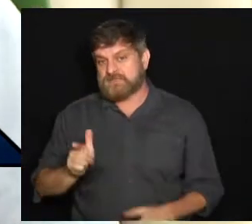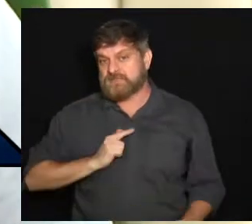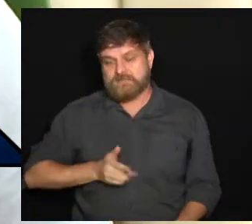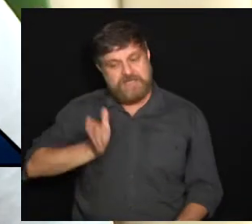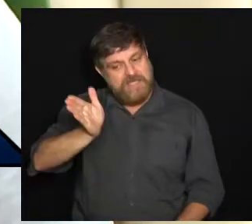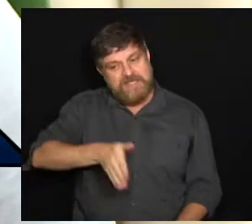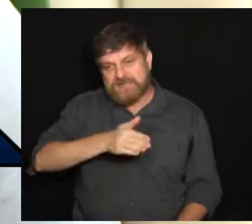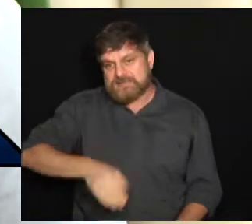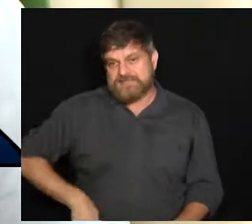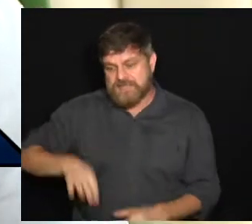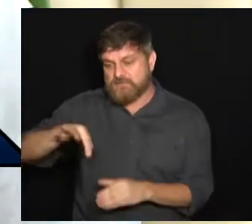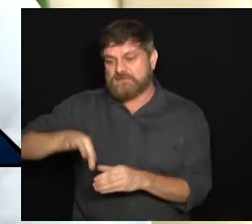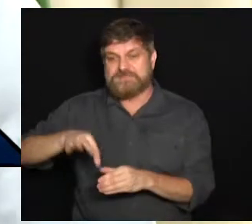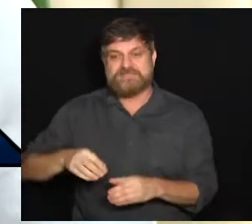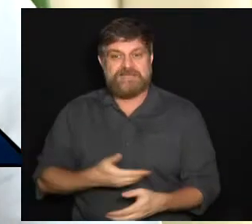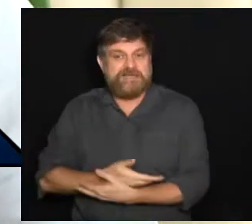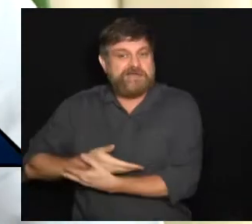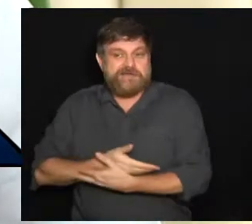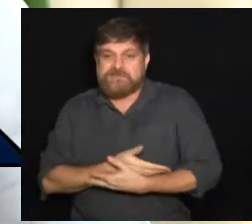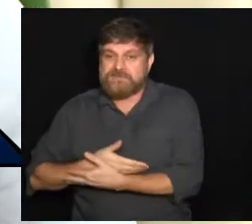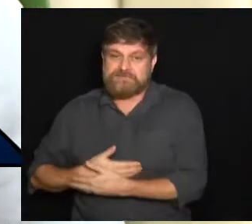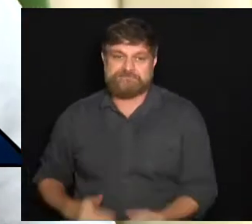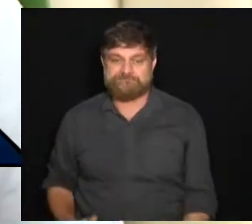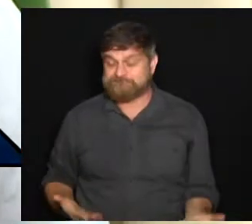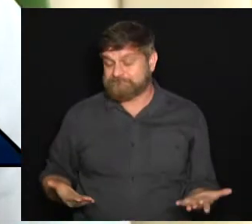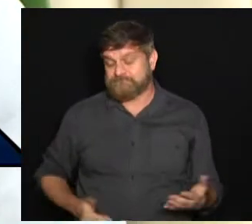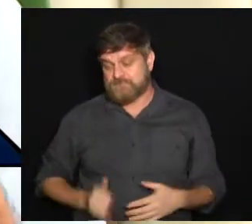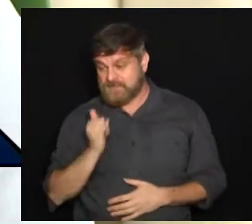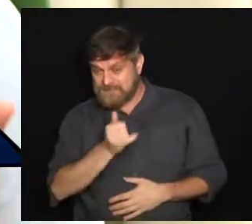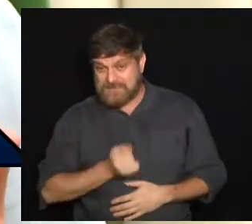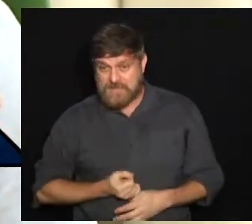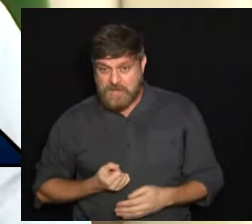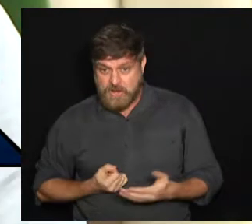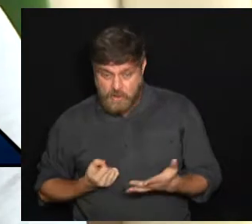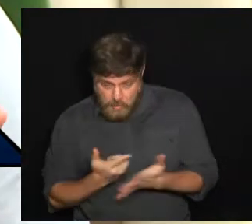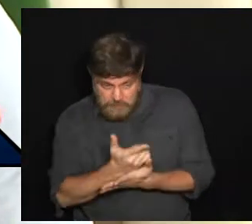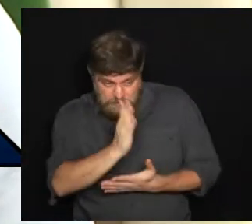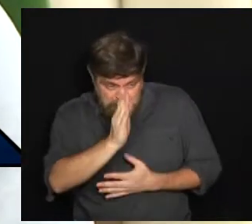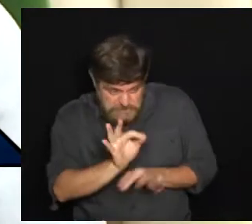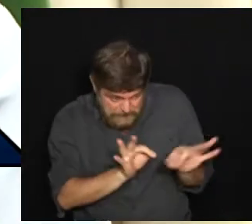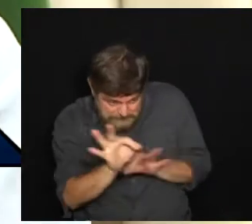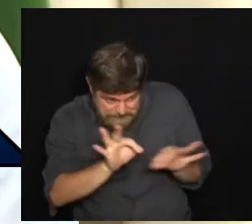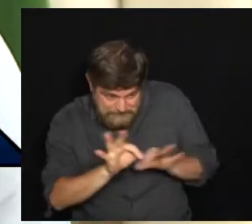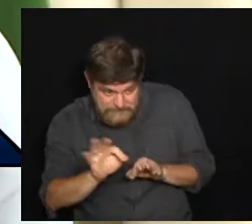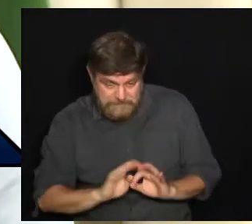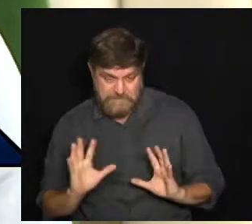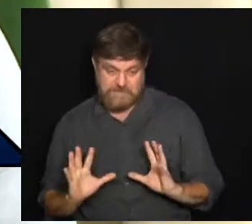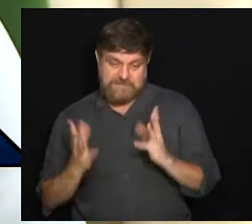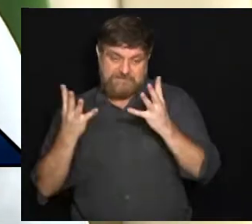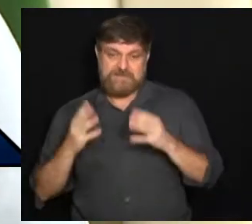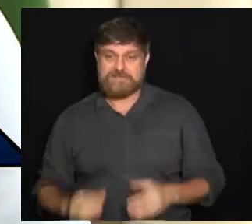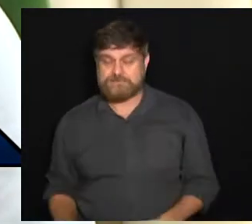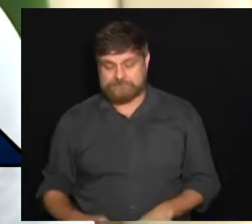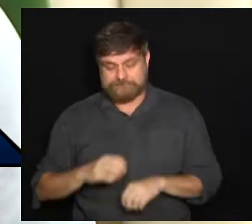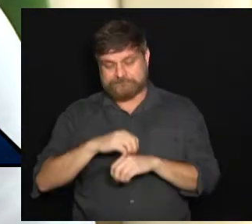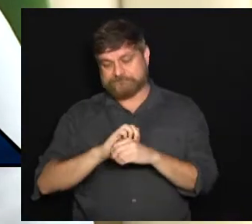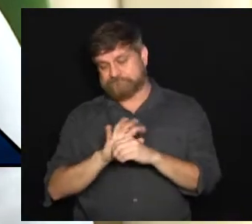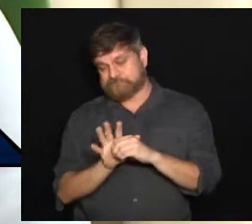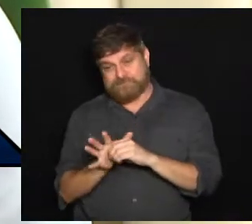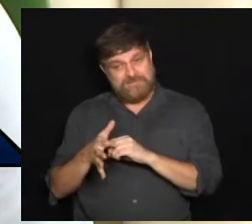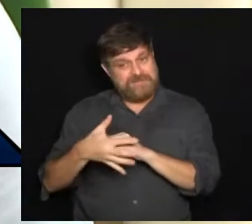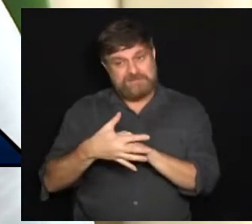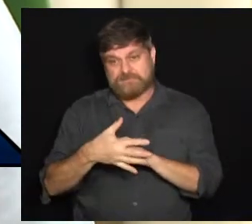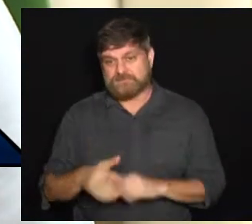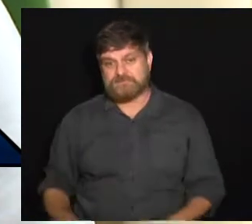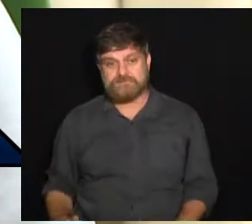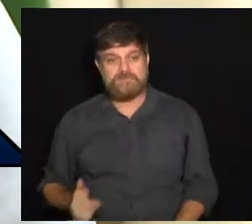já cancelamos também, tá? Querida, infelizmente já contratou? Liga para a empresa e fala: olha, é coronavírus, né? Se for o caso, uma